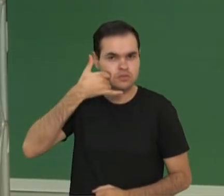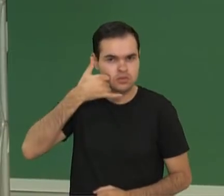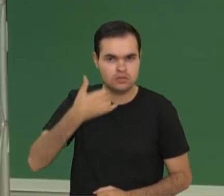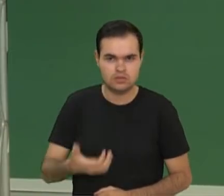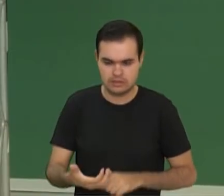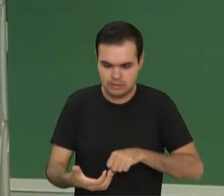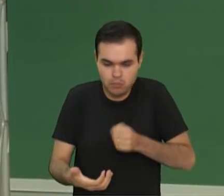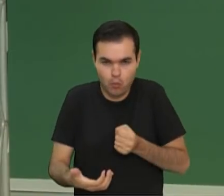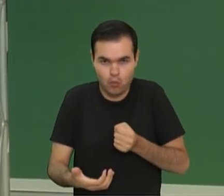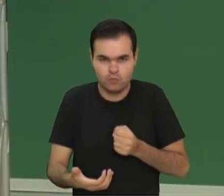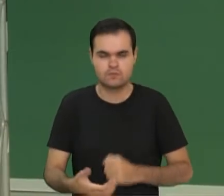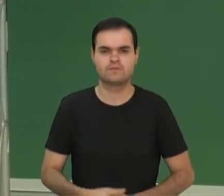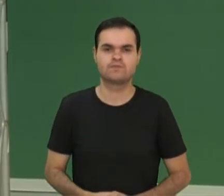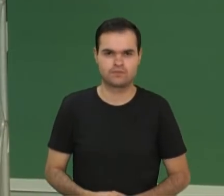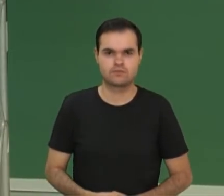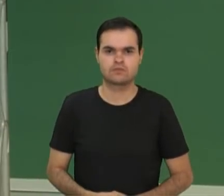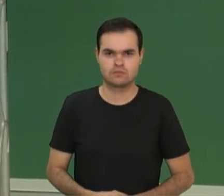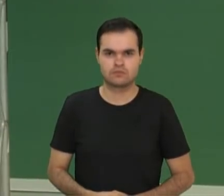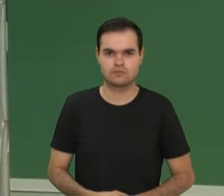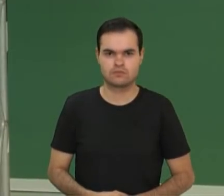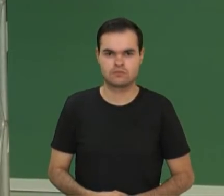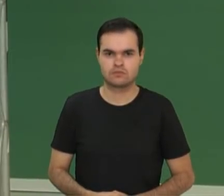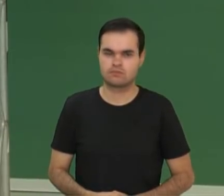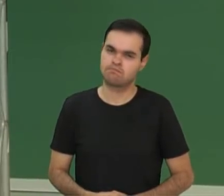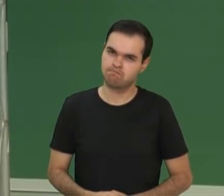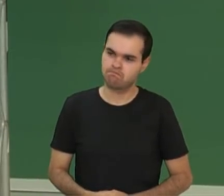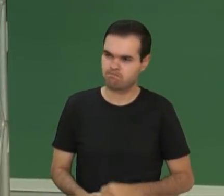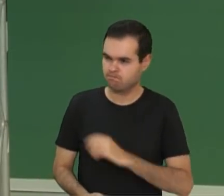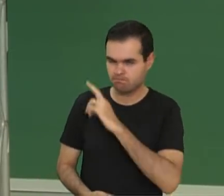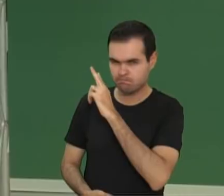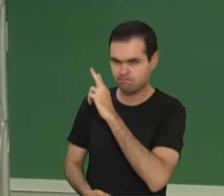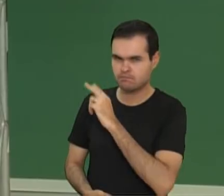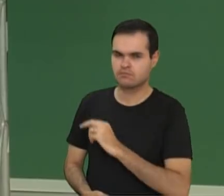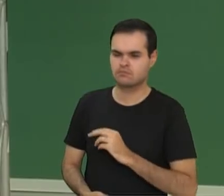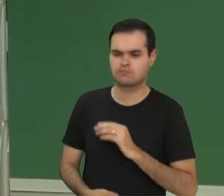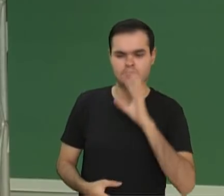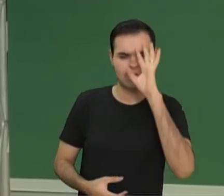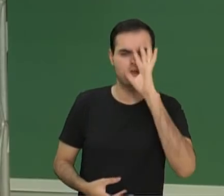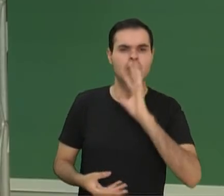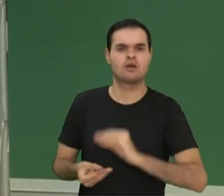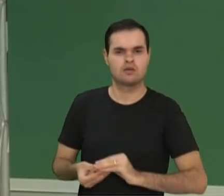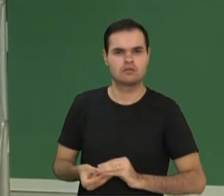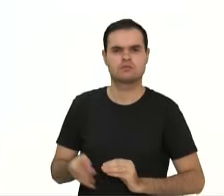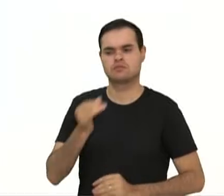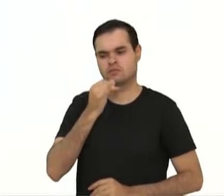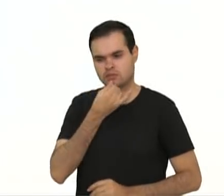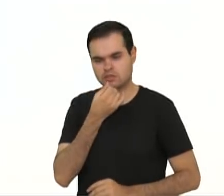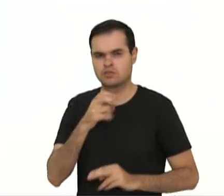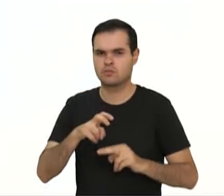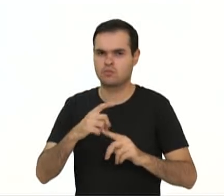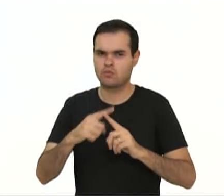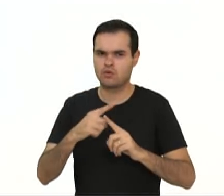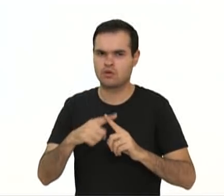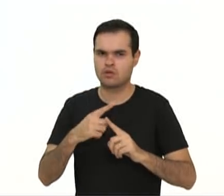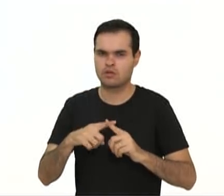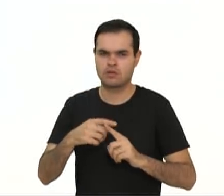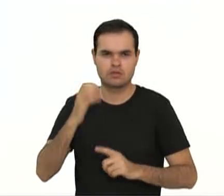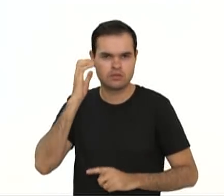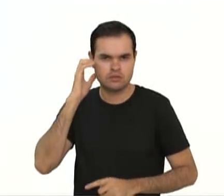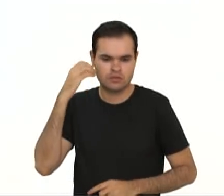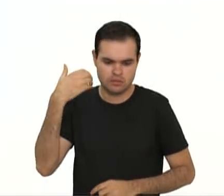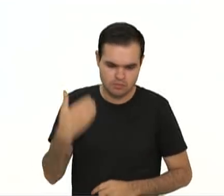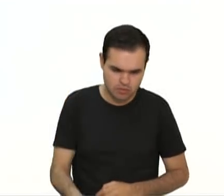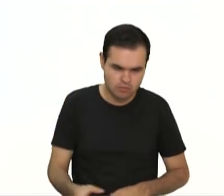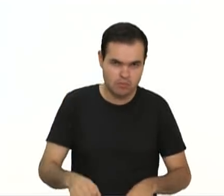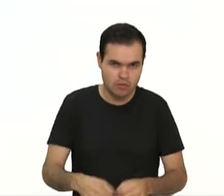a tela quebrada. Então, não é muito difícil, né? Provavelmente o homem está triste, abalado, porque derrubou o celular e